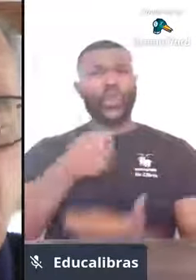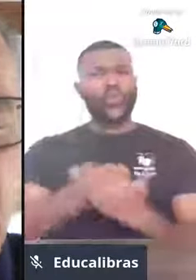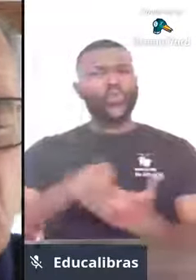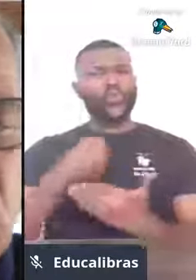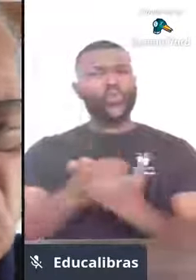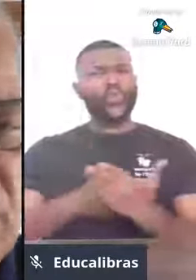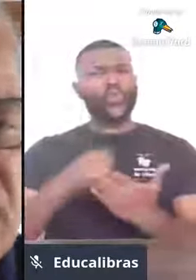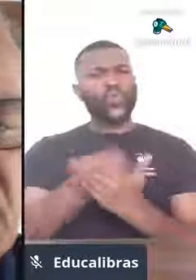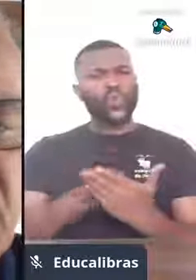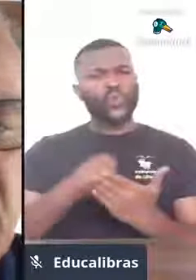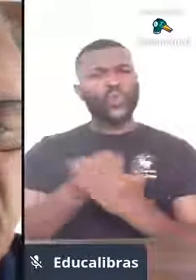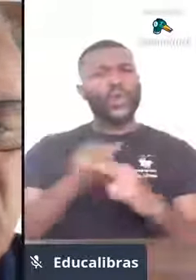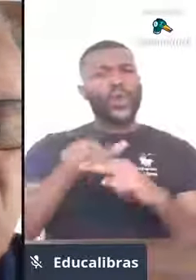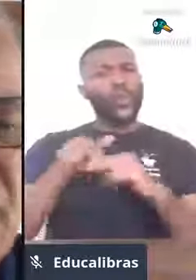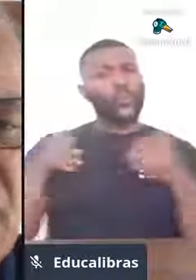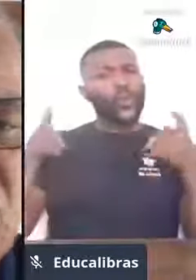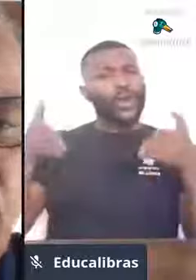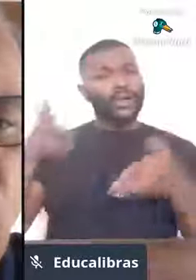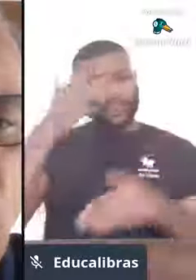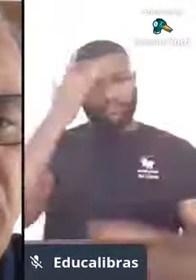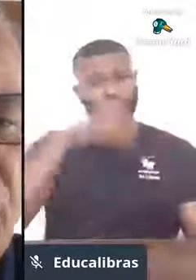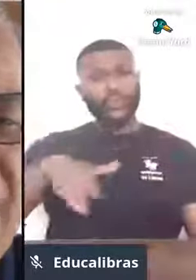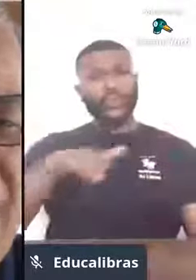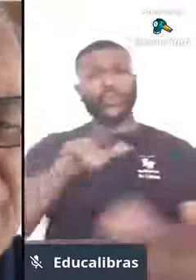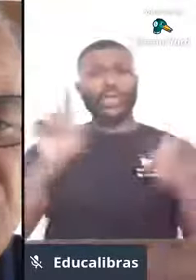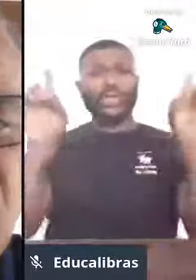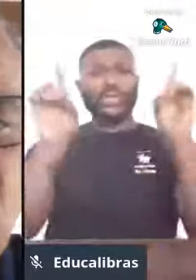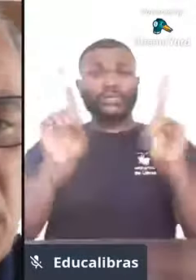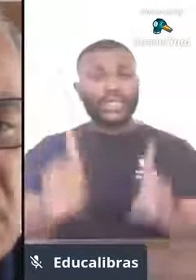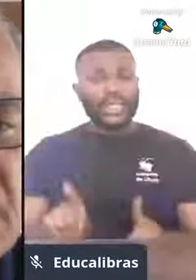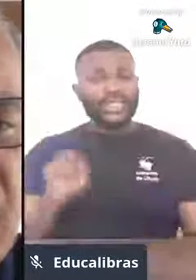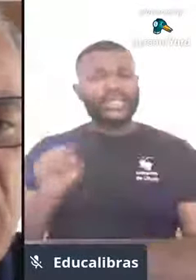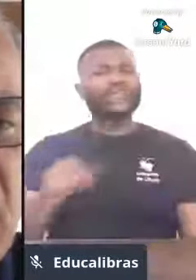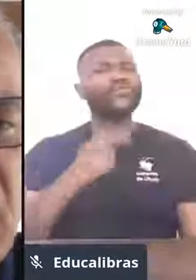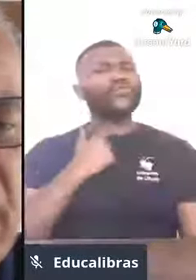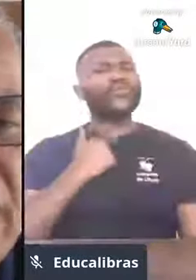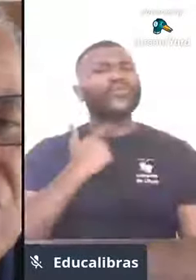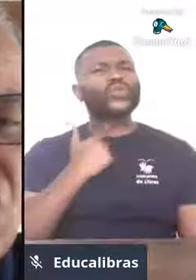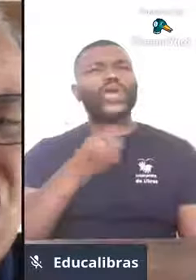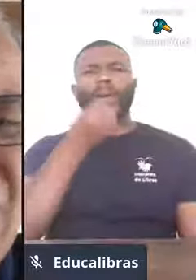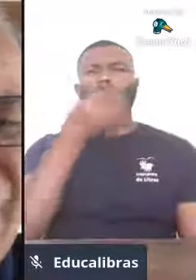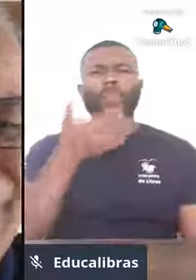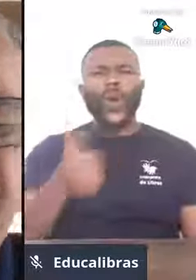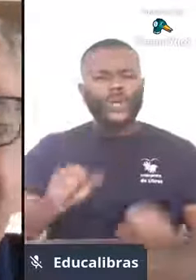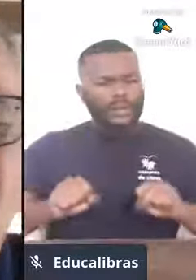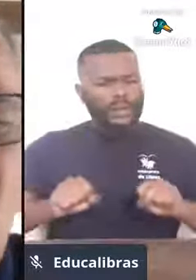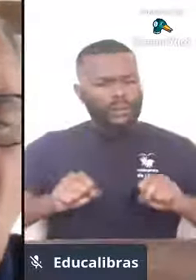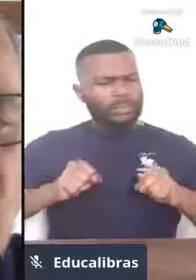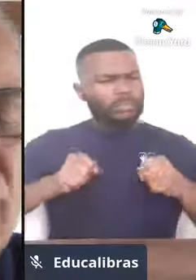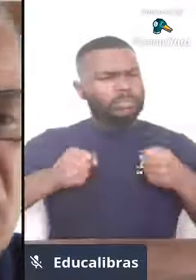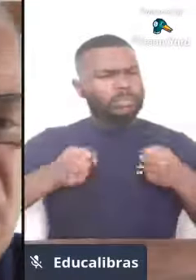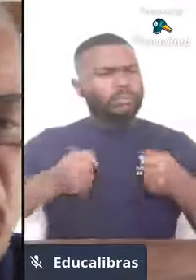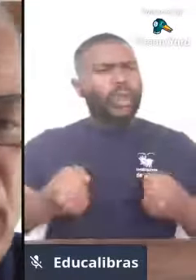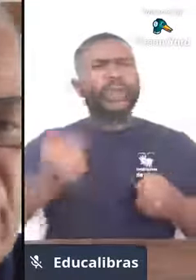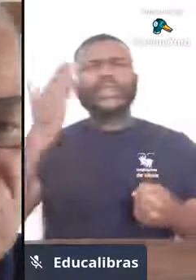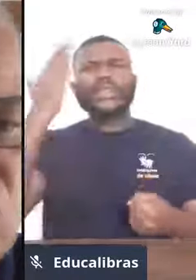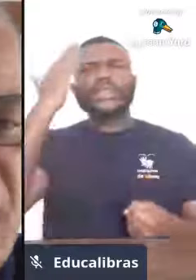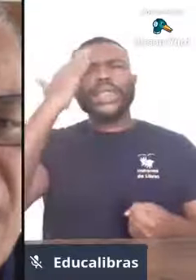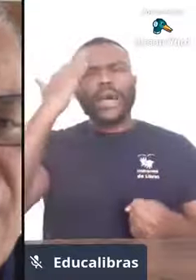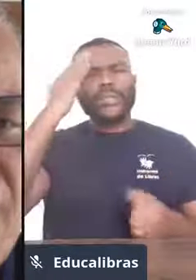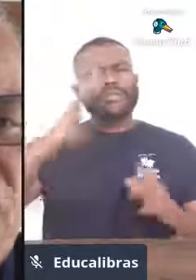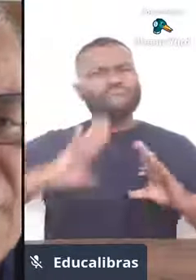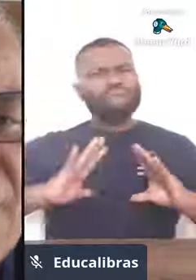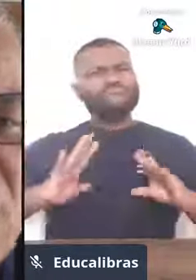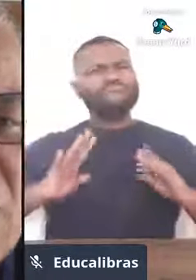favor da pessoa com deficiência, tinham uma grande boa vontade, tinham, sabe, aquela energia enorme para